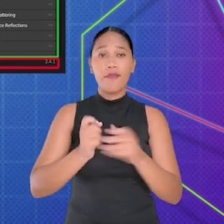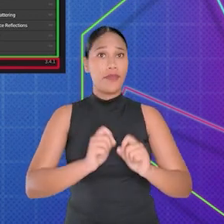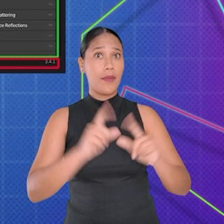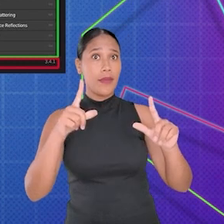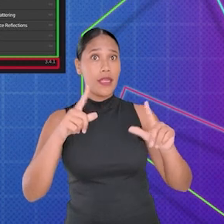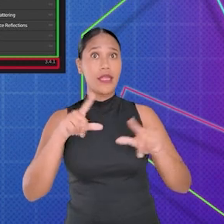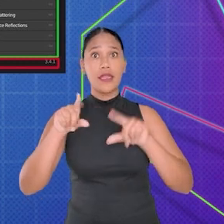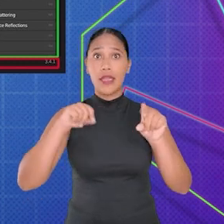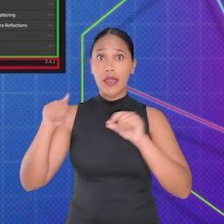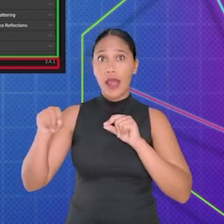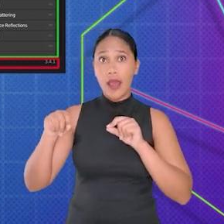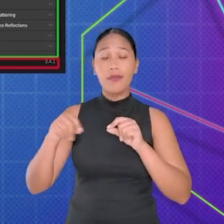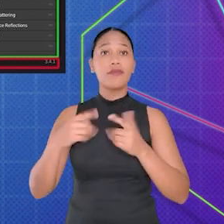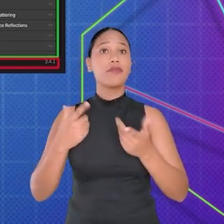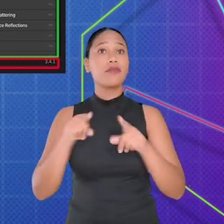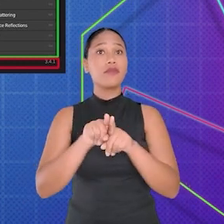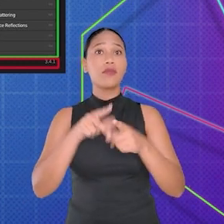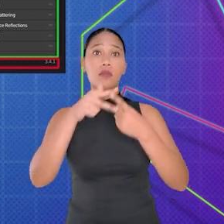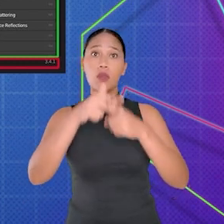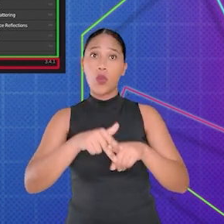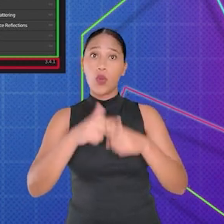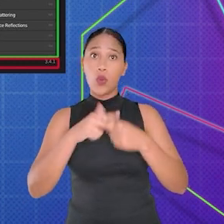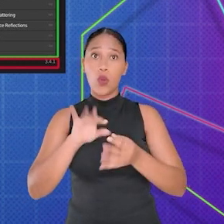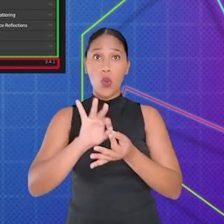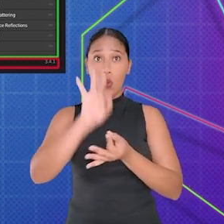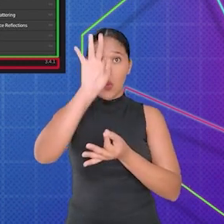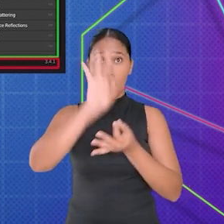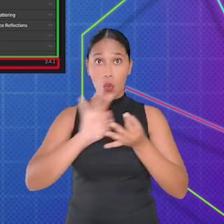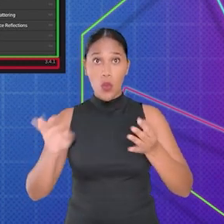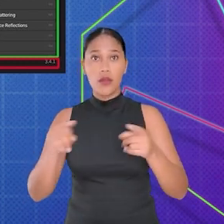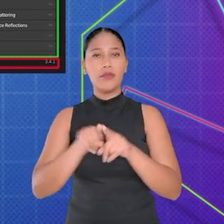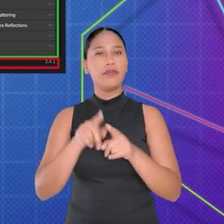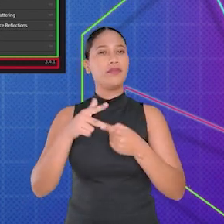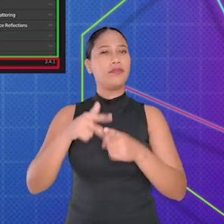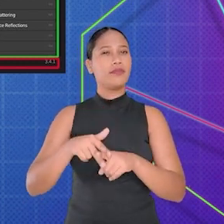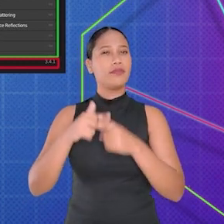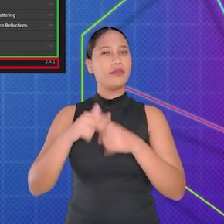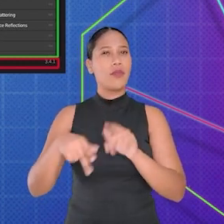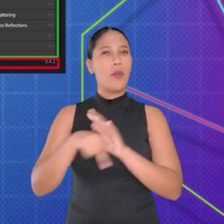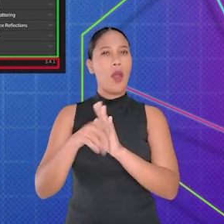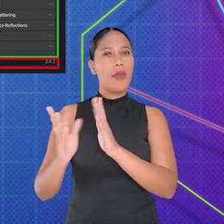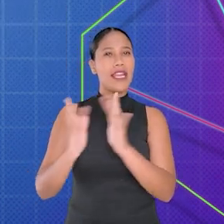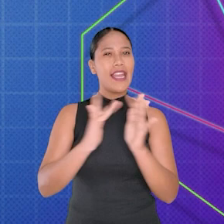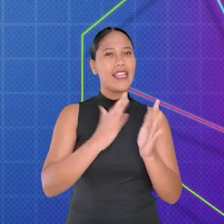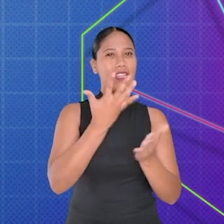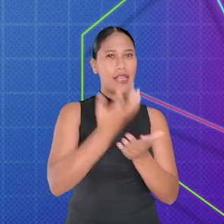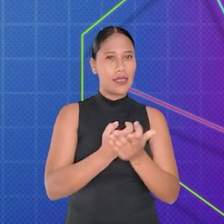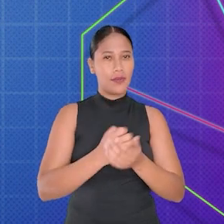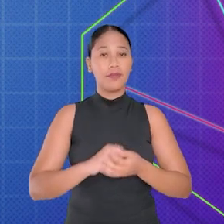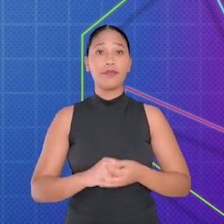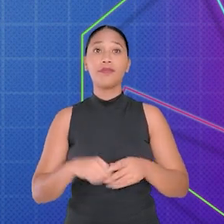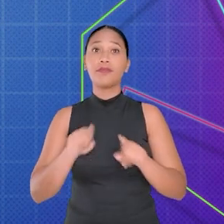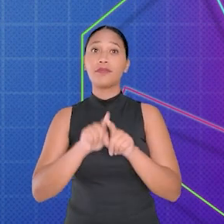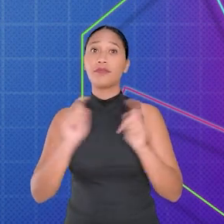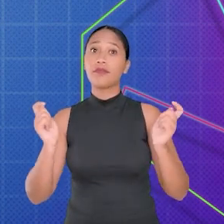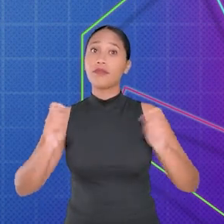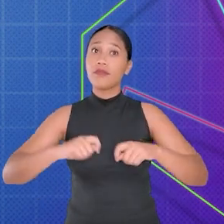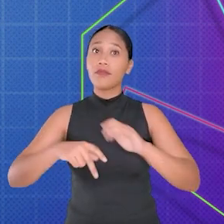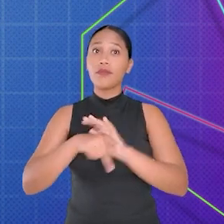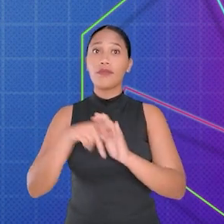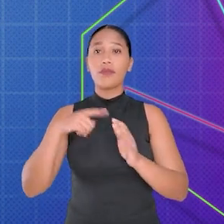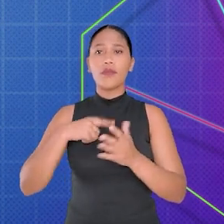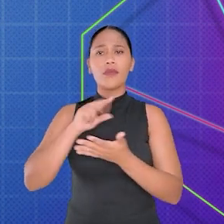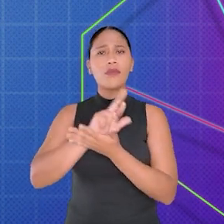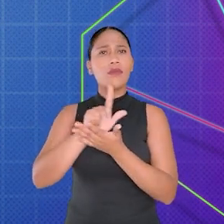arquivos, selecionar modo de exibição, configurar unidades de medida e ajustar configurações de renderização. Também é possível acessar